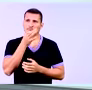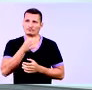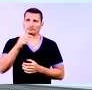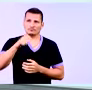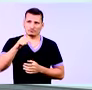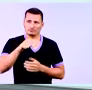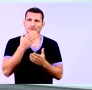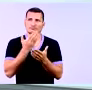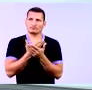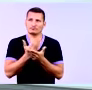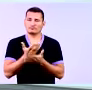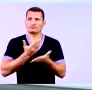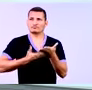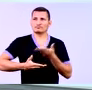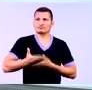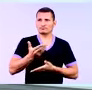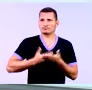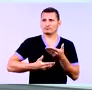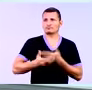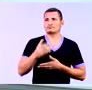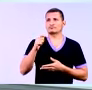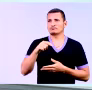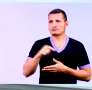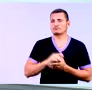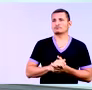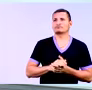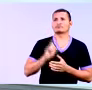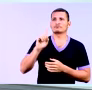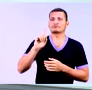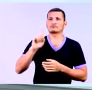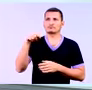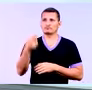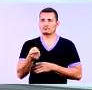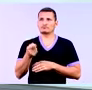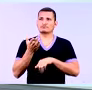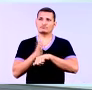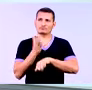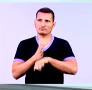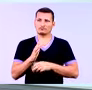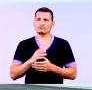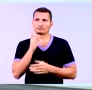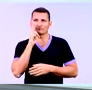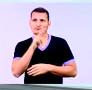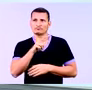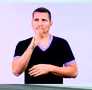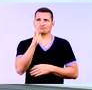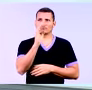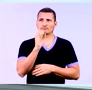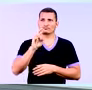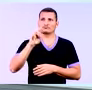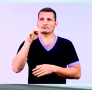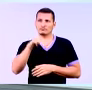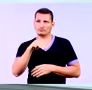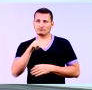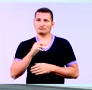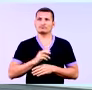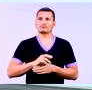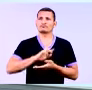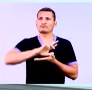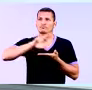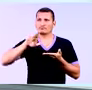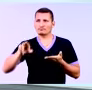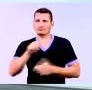né, no momento de interação aqui, após o exercício. E eu observei no fórum dessa semana que vários alunos perguntaram a